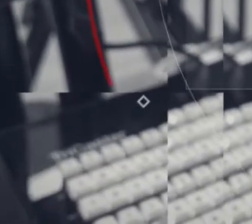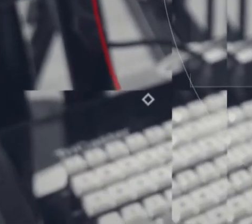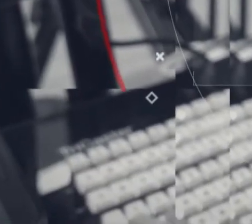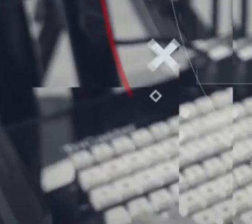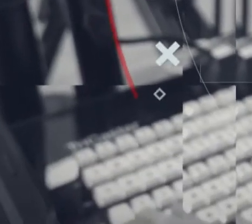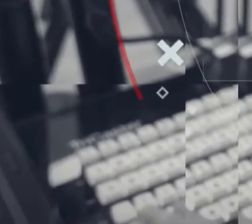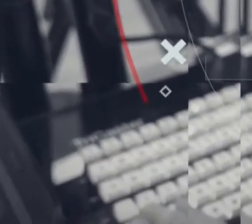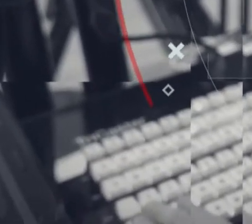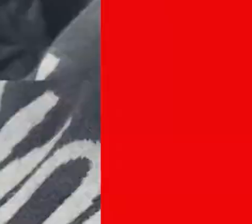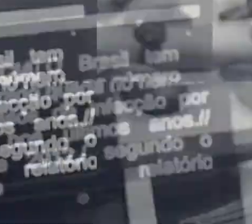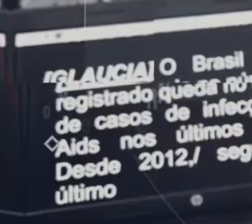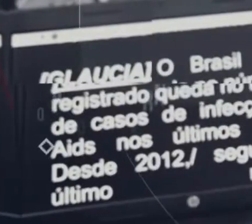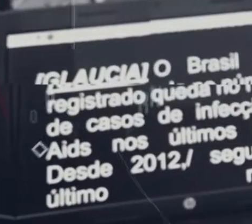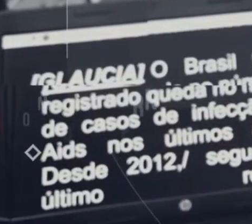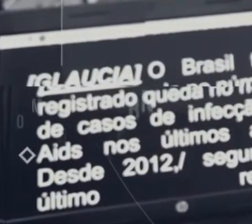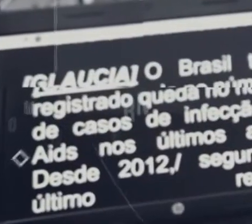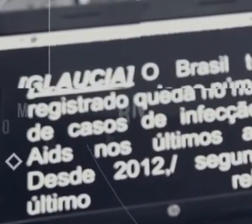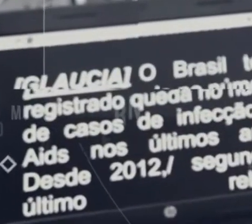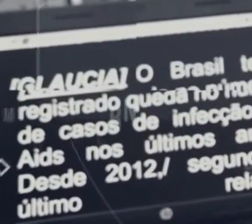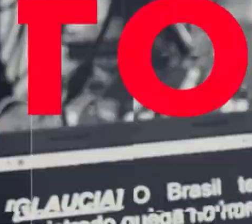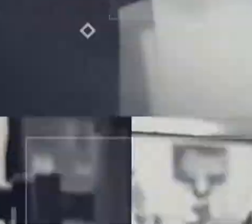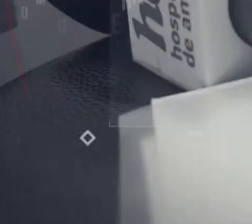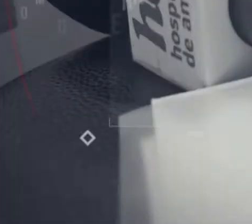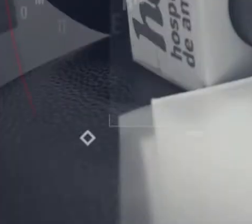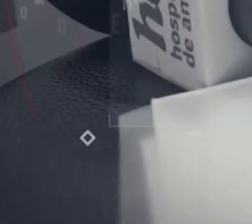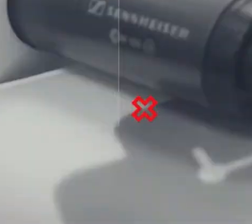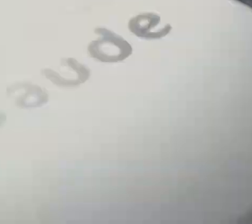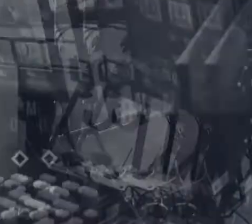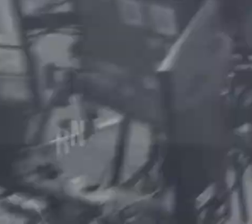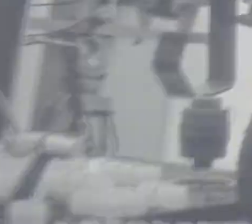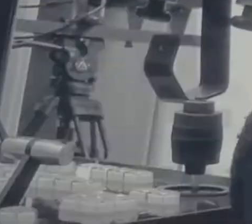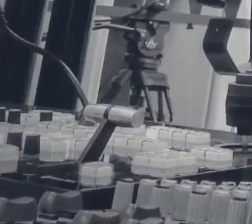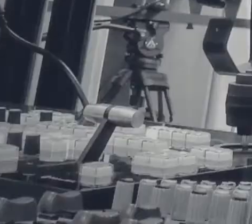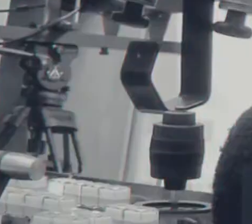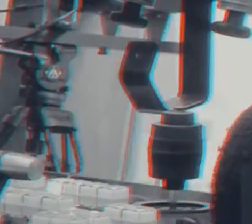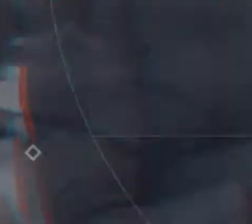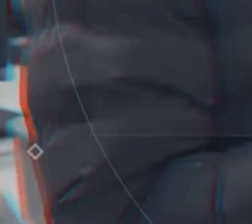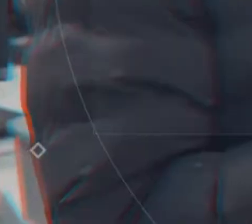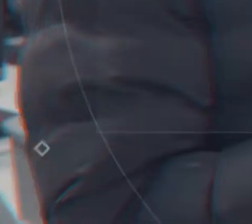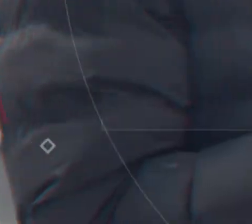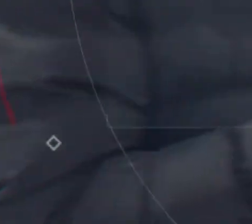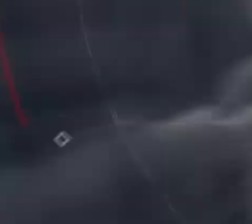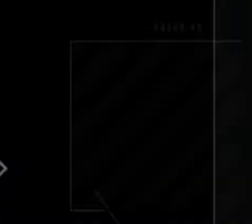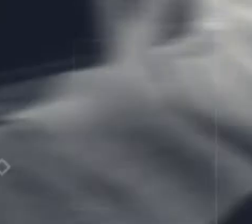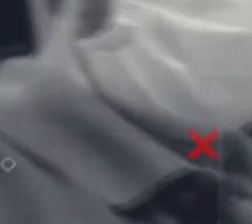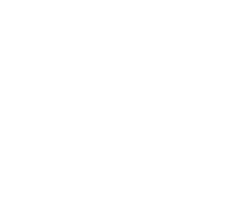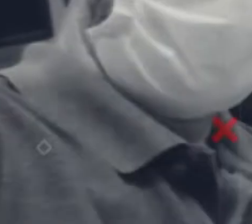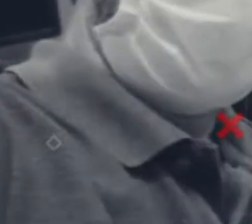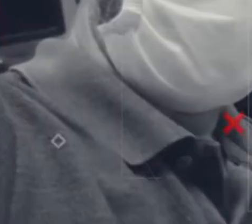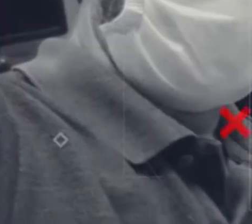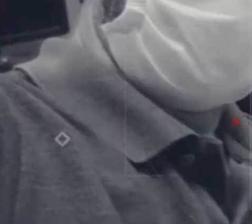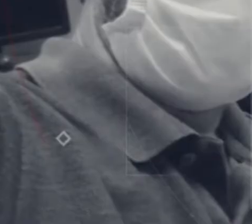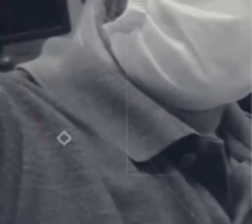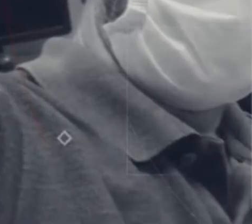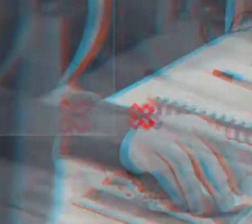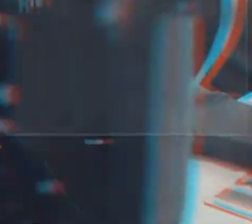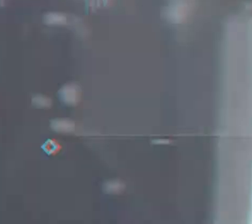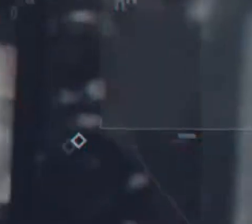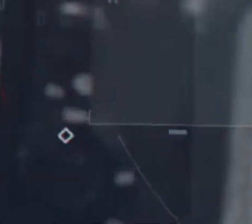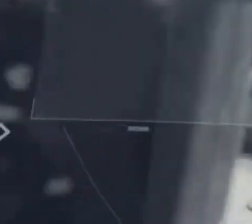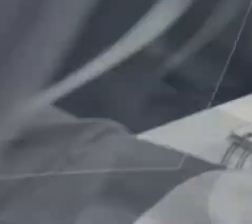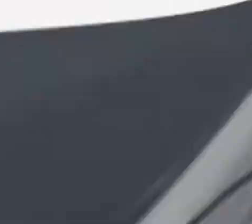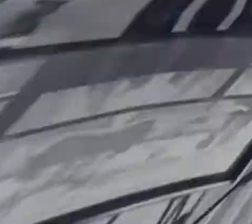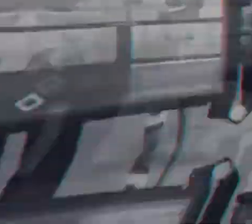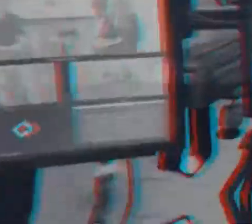Você sabia que no Hospital de Amor, todo dia, a equipe de produção audiovisual realiza conteúdos